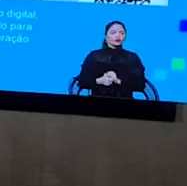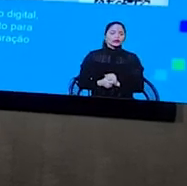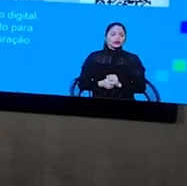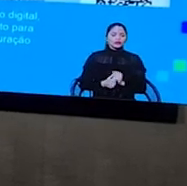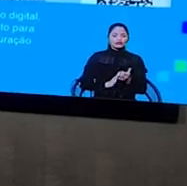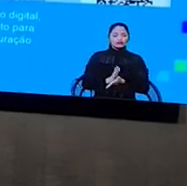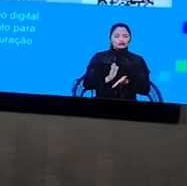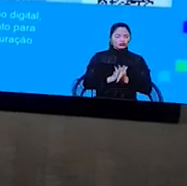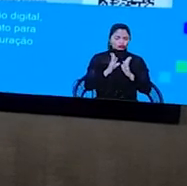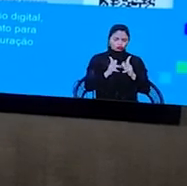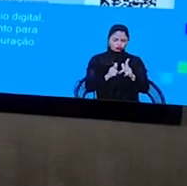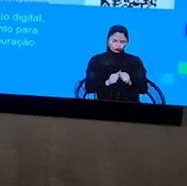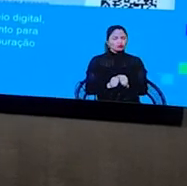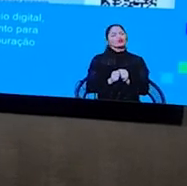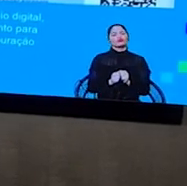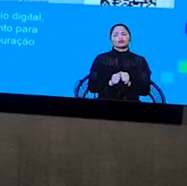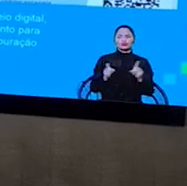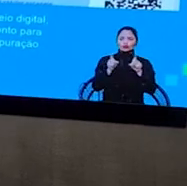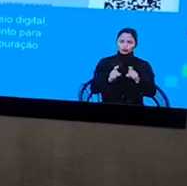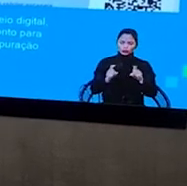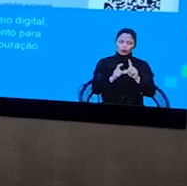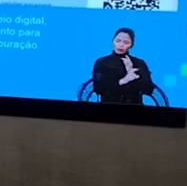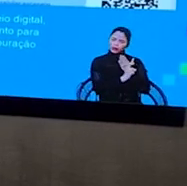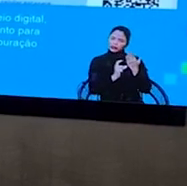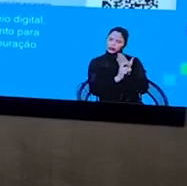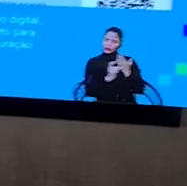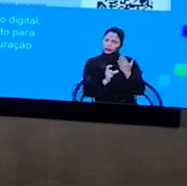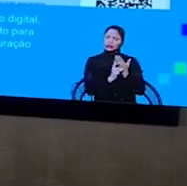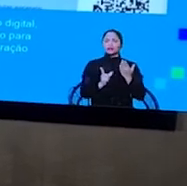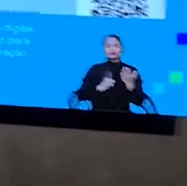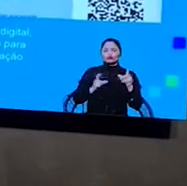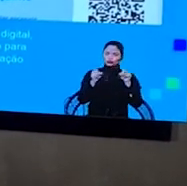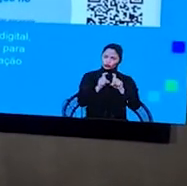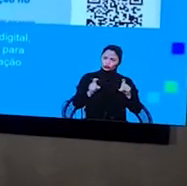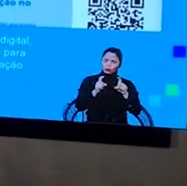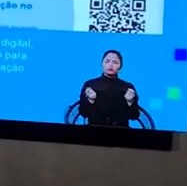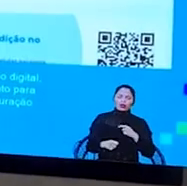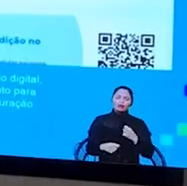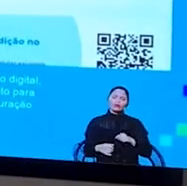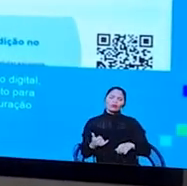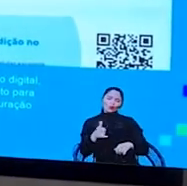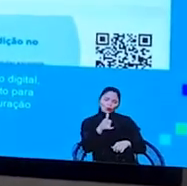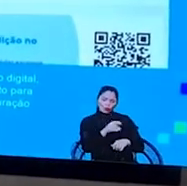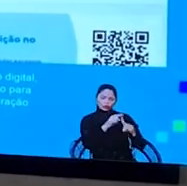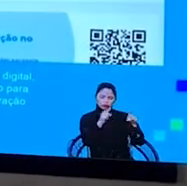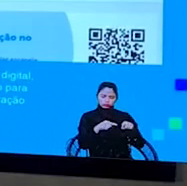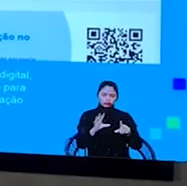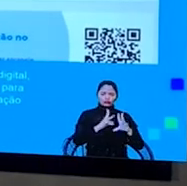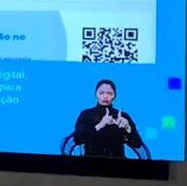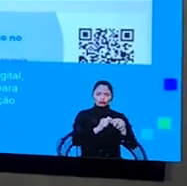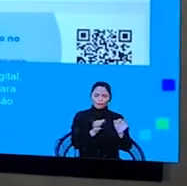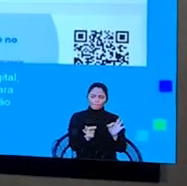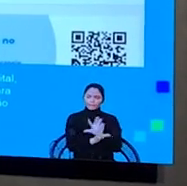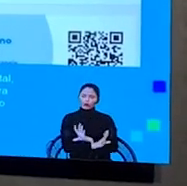escanear todos os seus pacotes ou digitar o número da etiqueta e gerar o romaneio digital, a gente vai passar a ler esse evento no tracking como